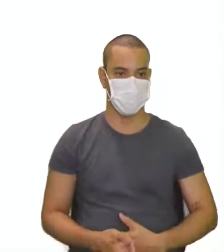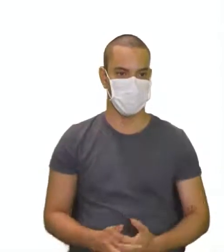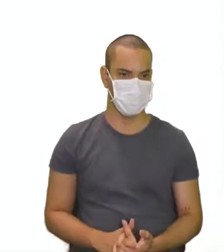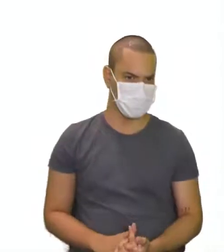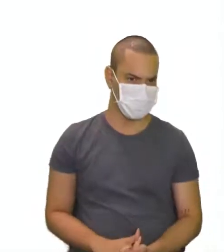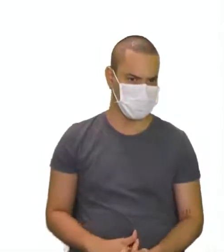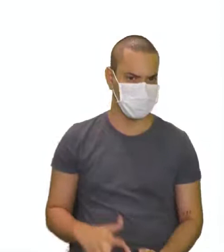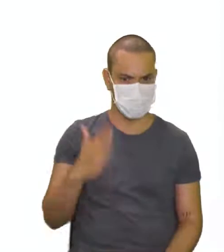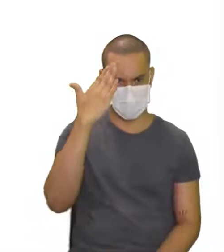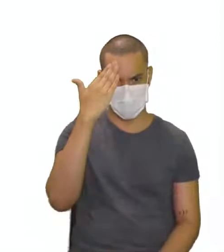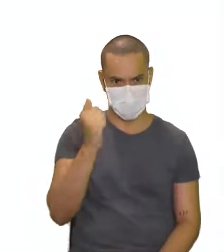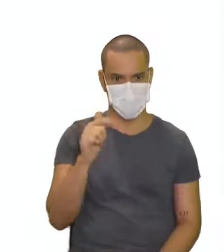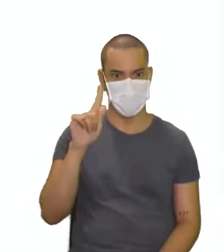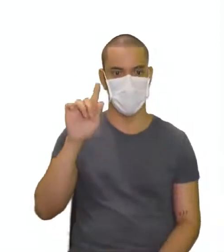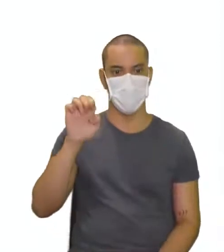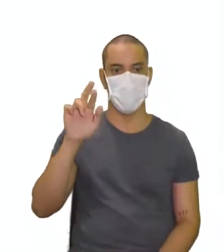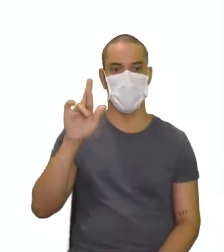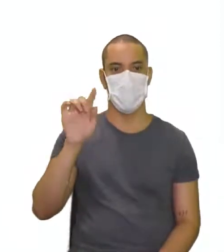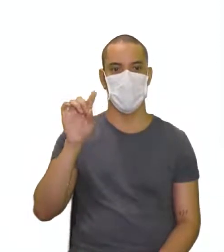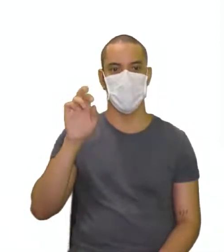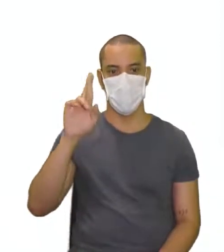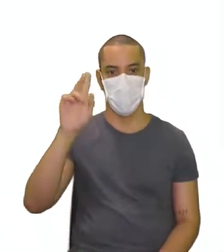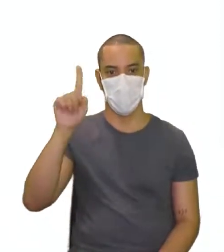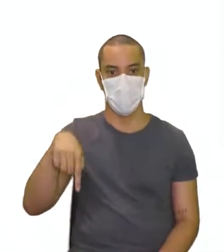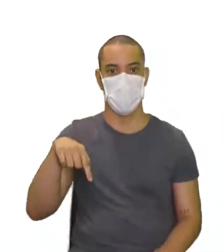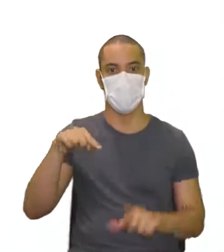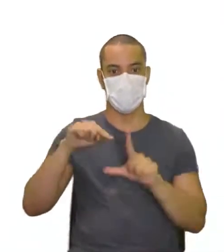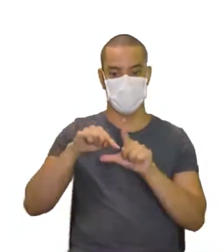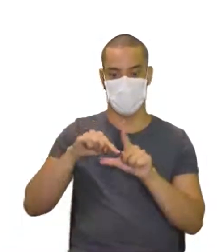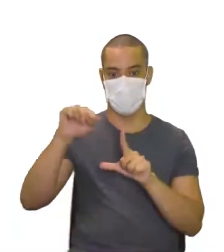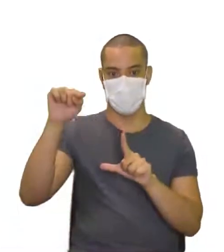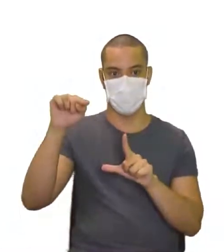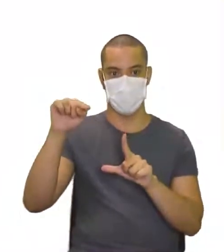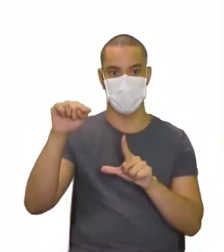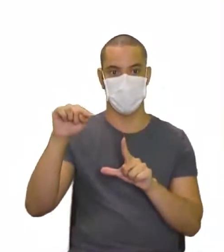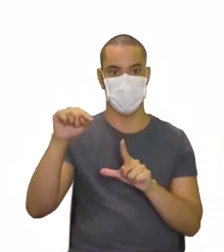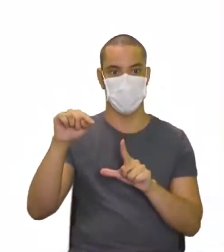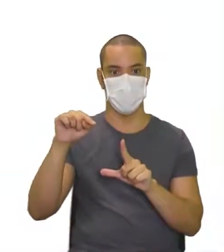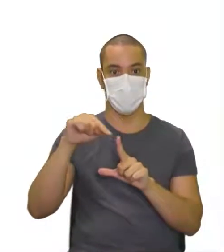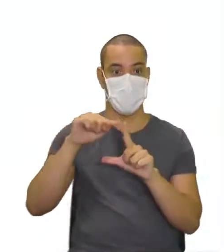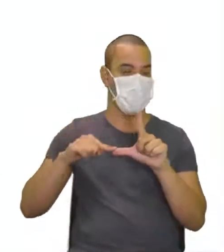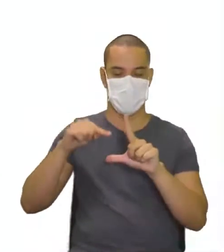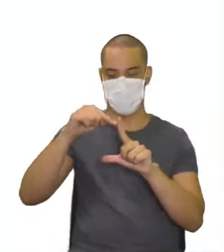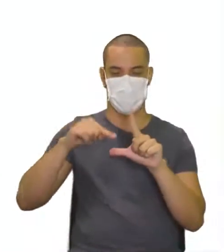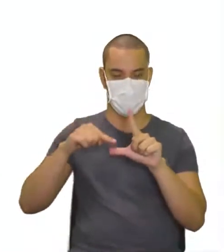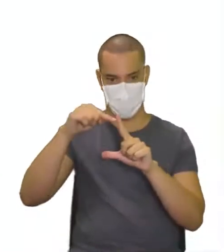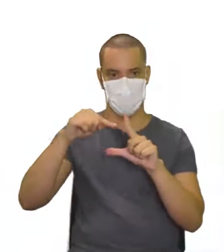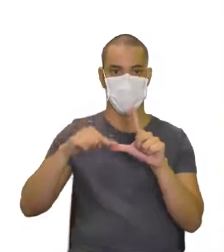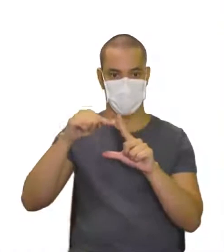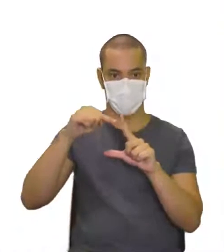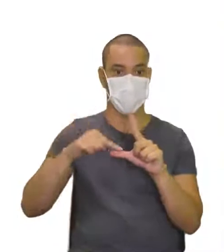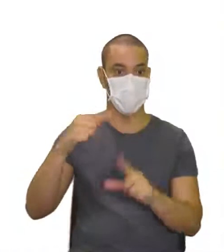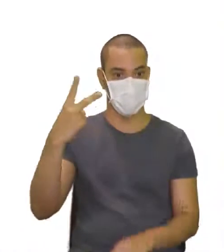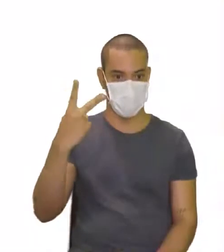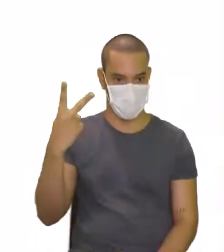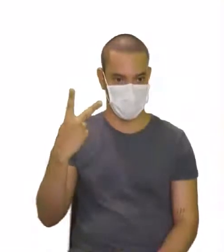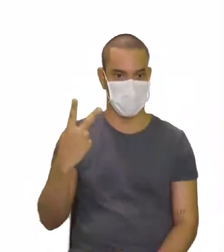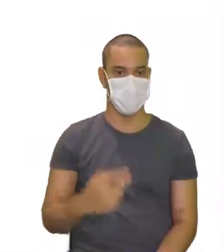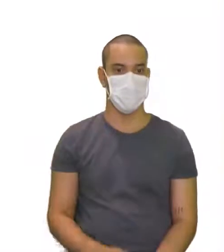gerador é uma reta decrescente. Então, vamos observar aqui quem é a reta decrescente? 2,